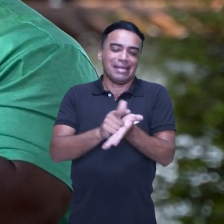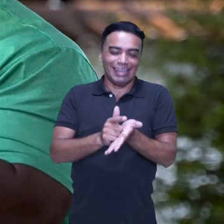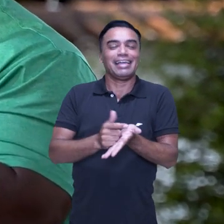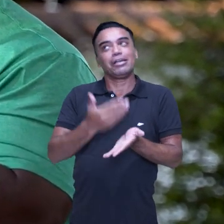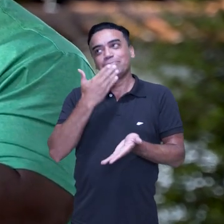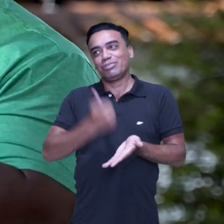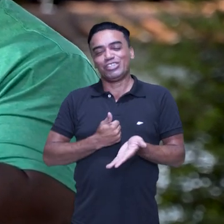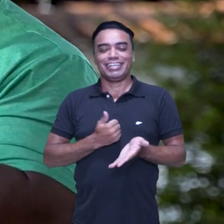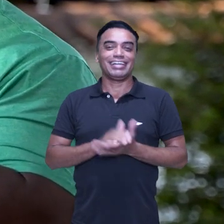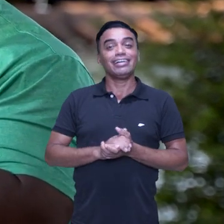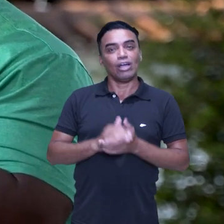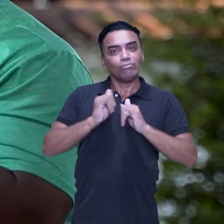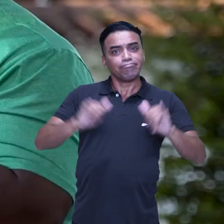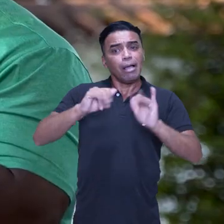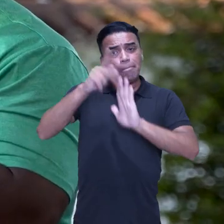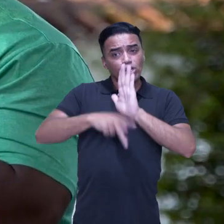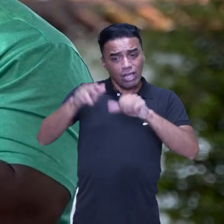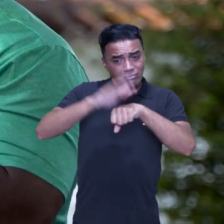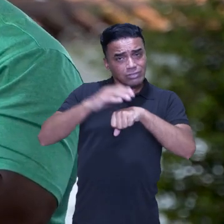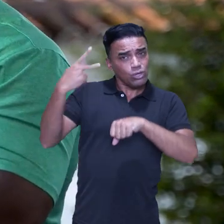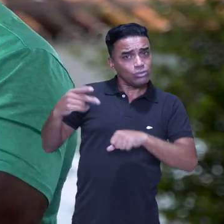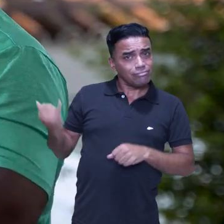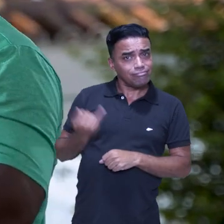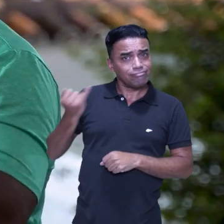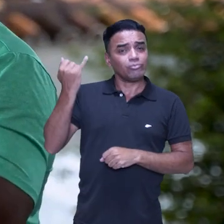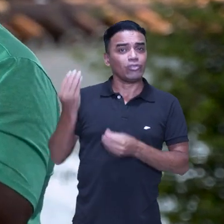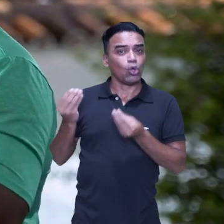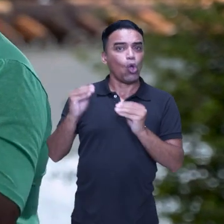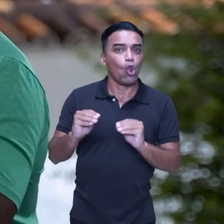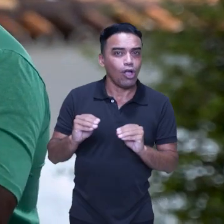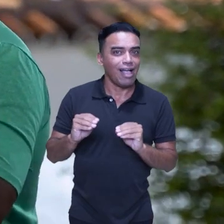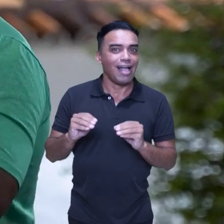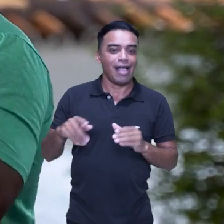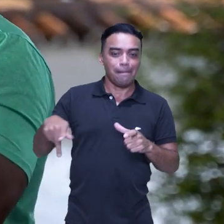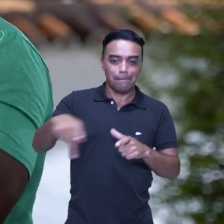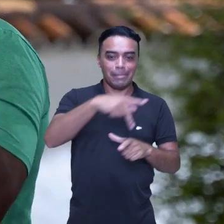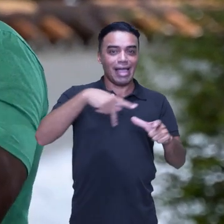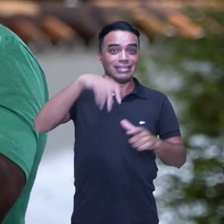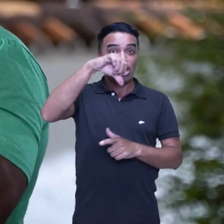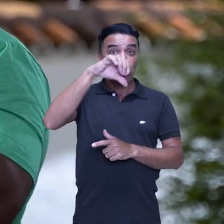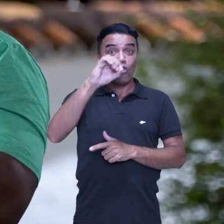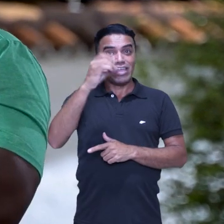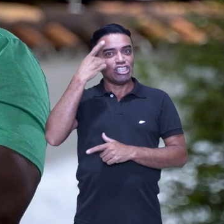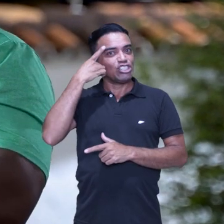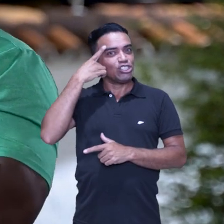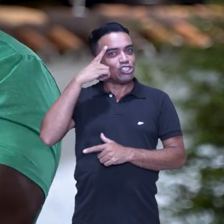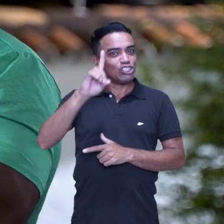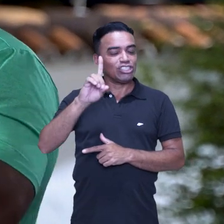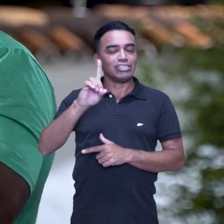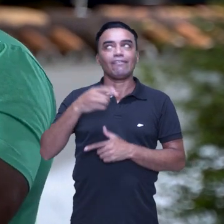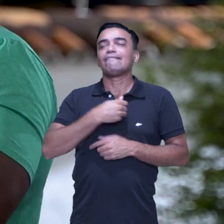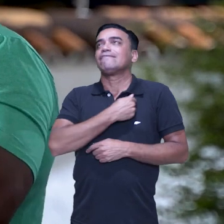Acho que é importantíssimo esse projeto de vocês, né? Colocar a gente ali naquela praça por 90 dias, e vai ficar só